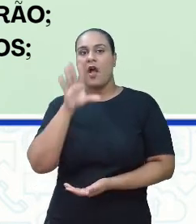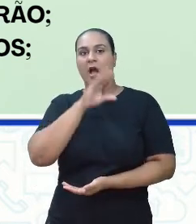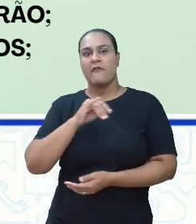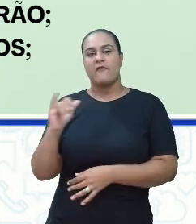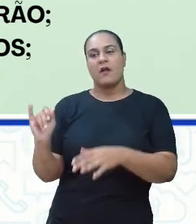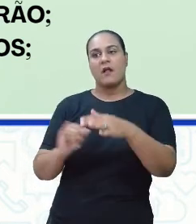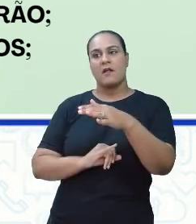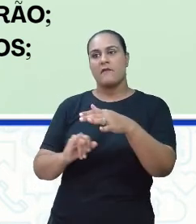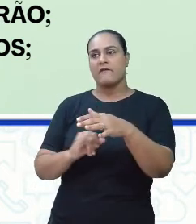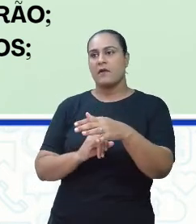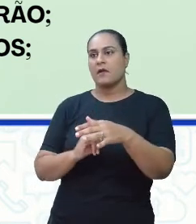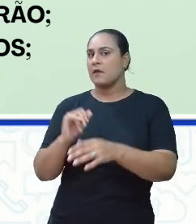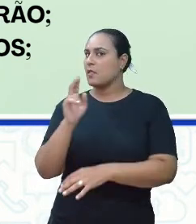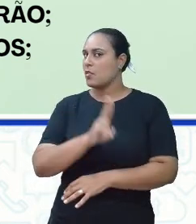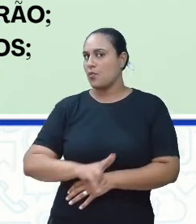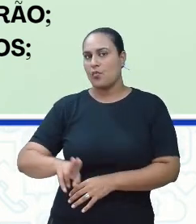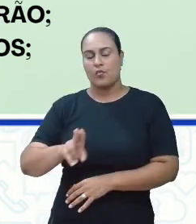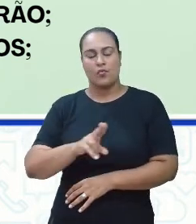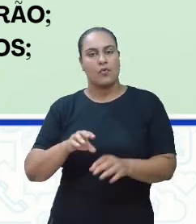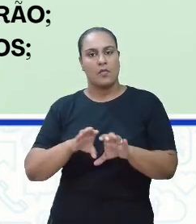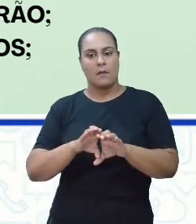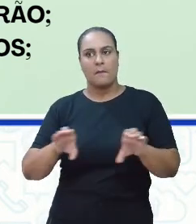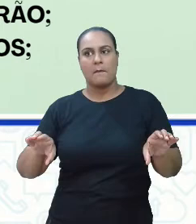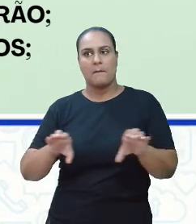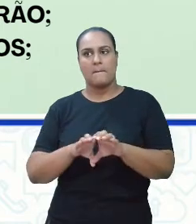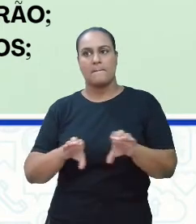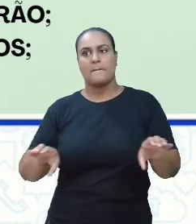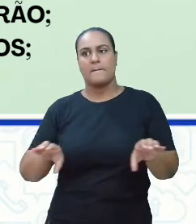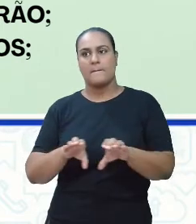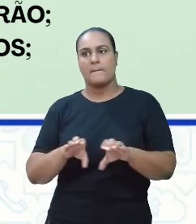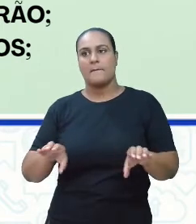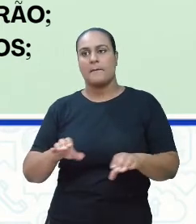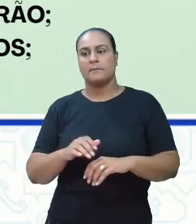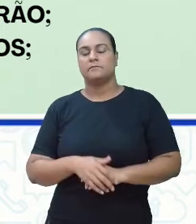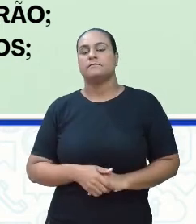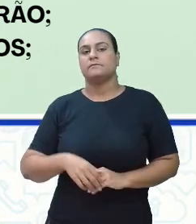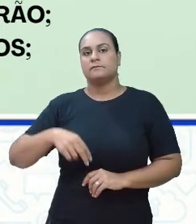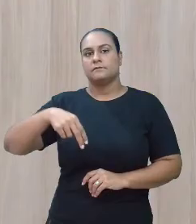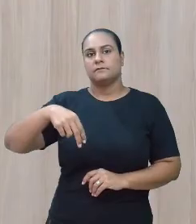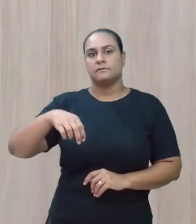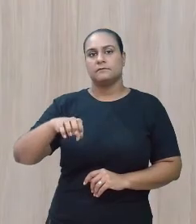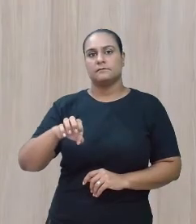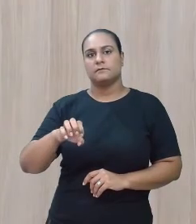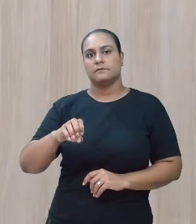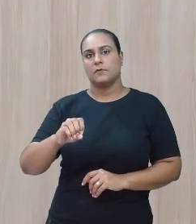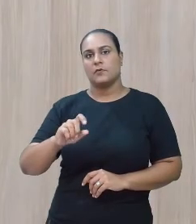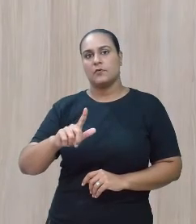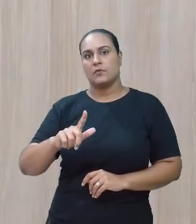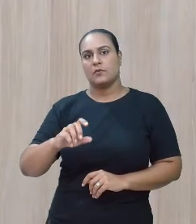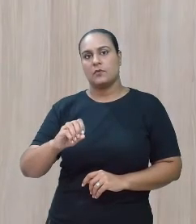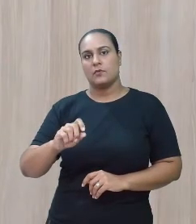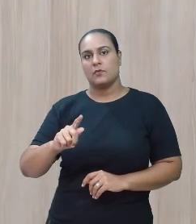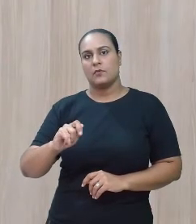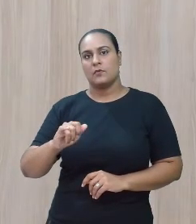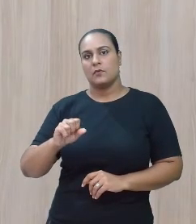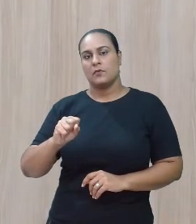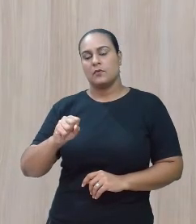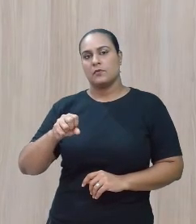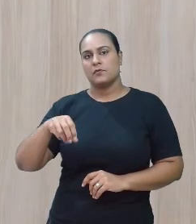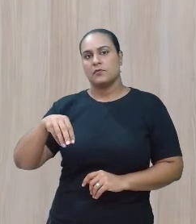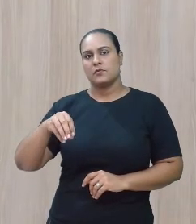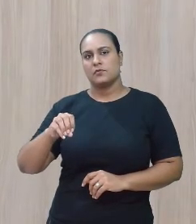norma padrão, neologismo. E aí vocês sabem o que é neologismo? Então,